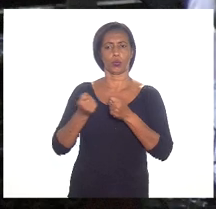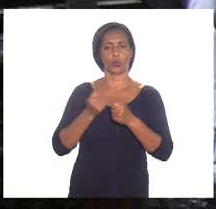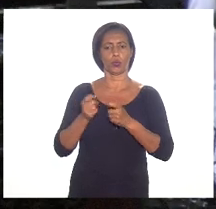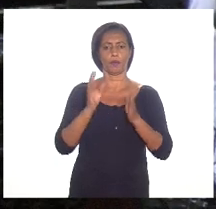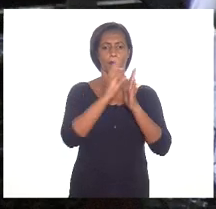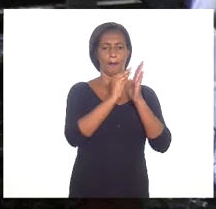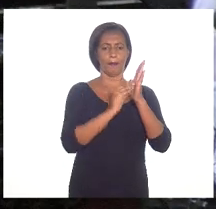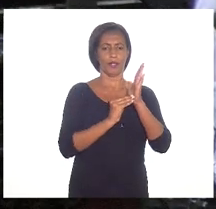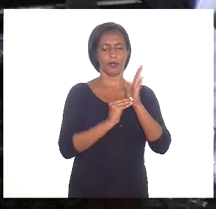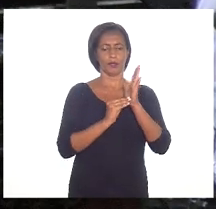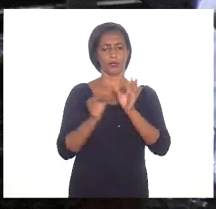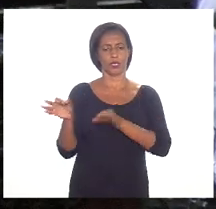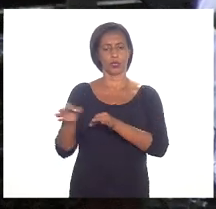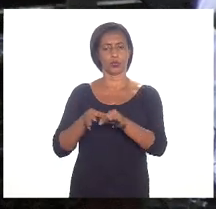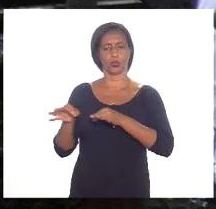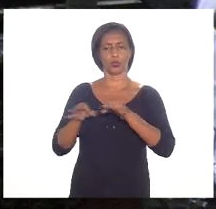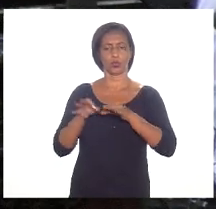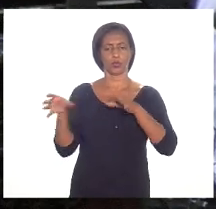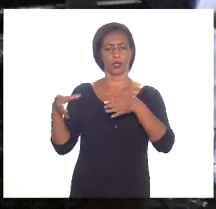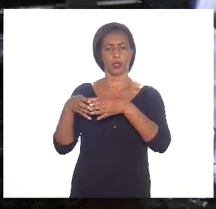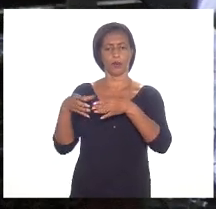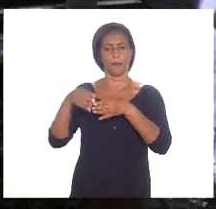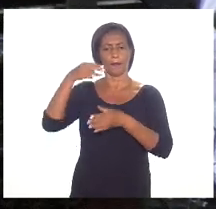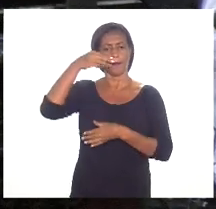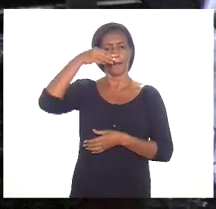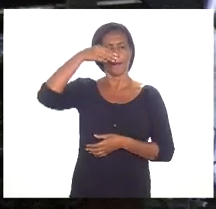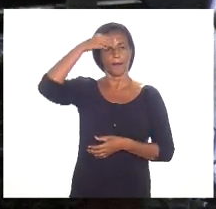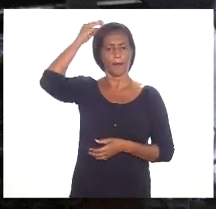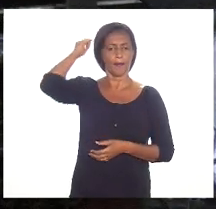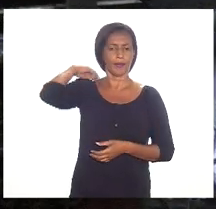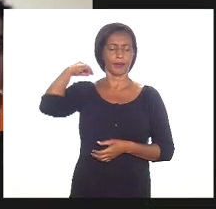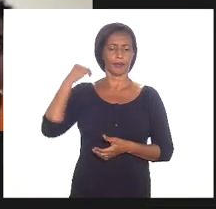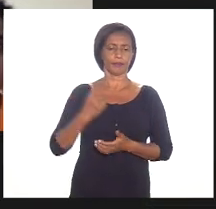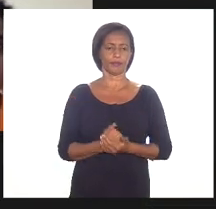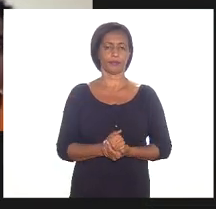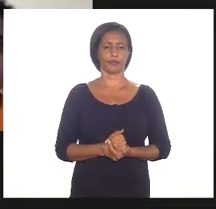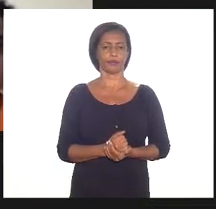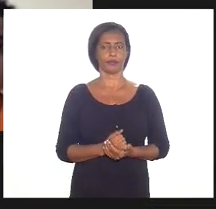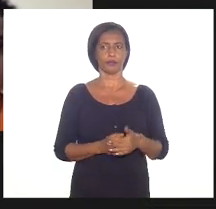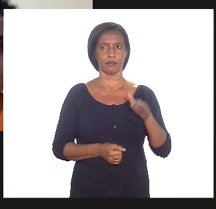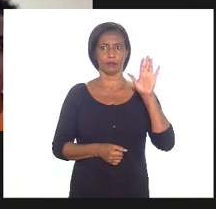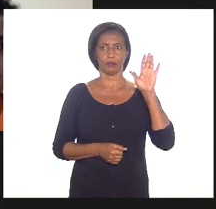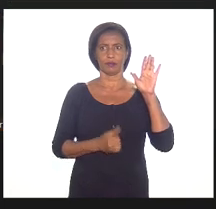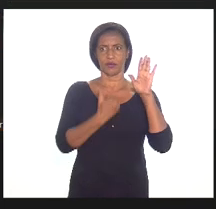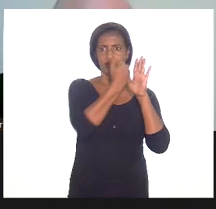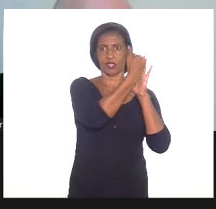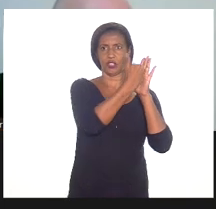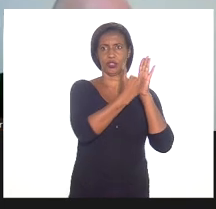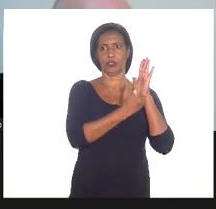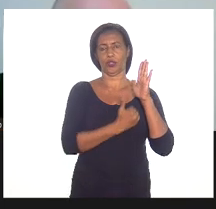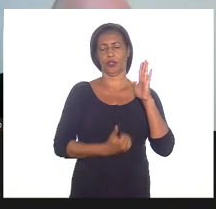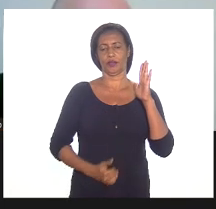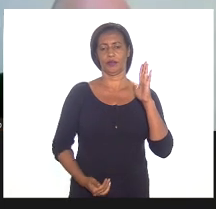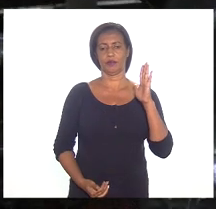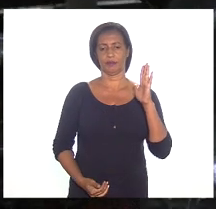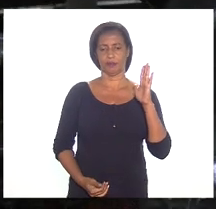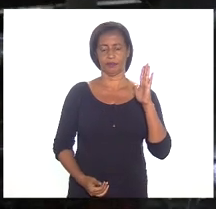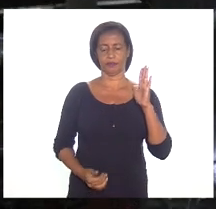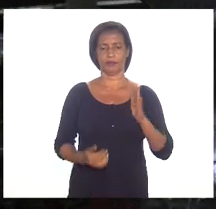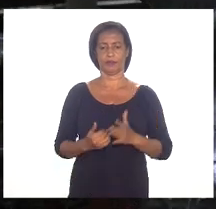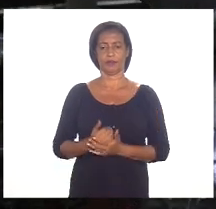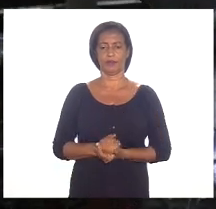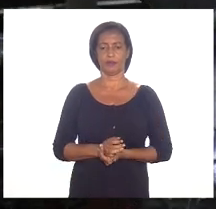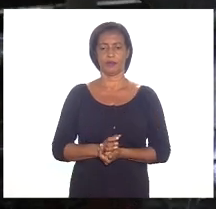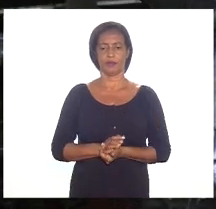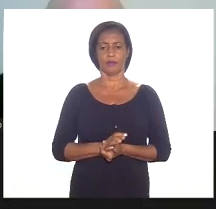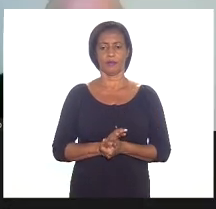te parecer pela comissão de concessão Justiça Deputado Márcio Pacheco estão de ordem presidente o fim da perna